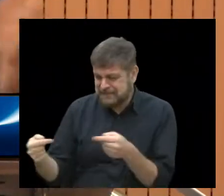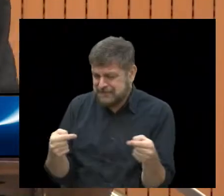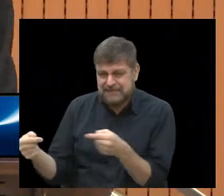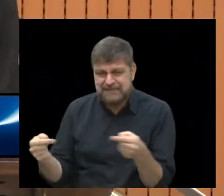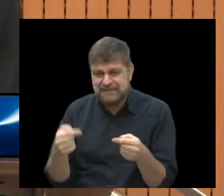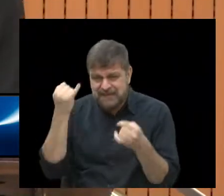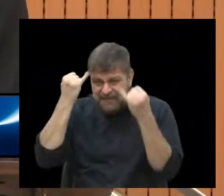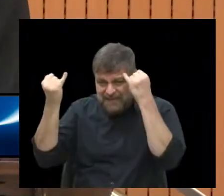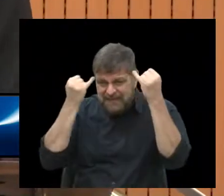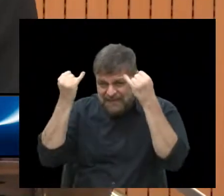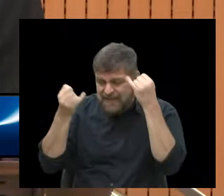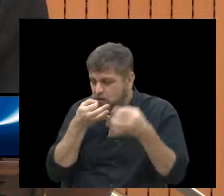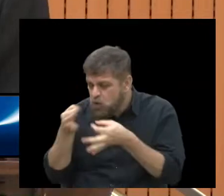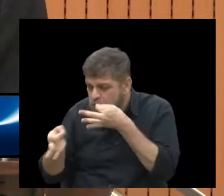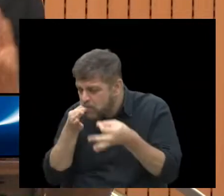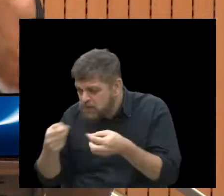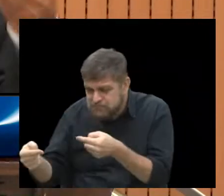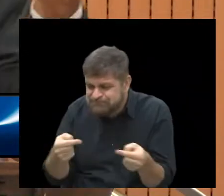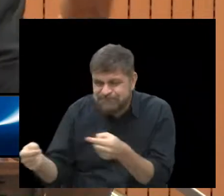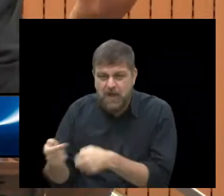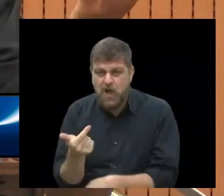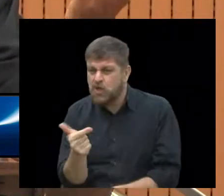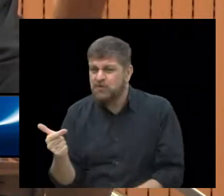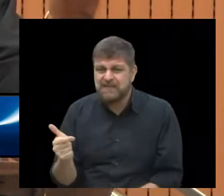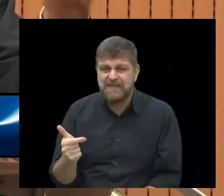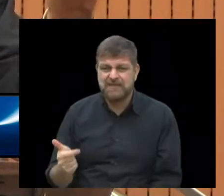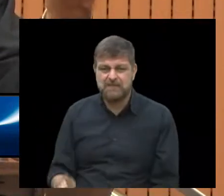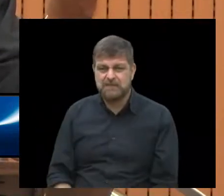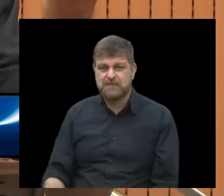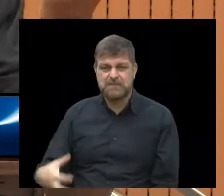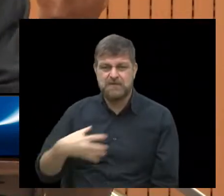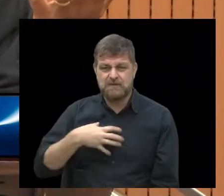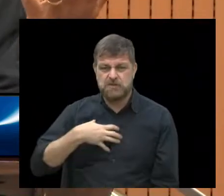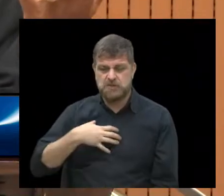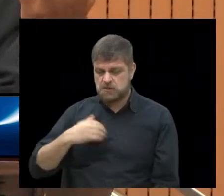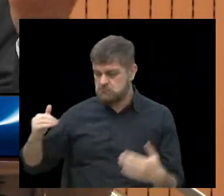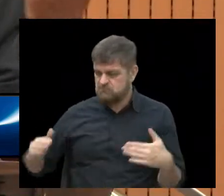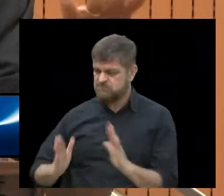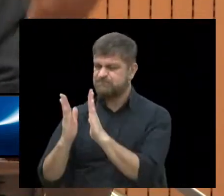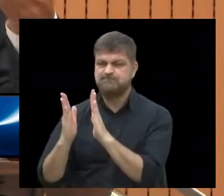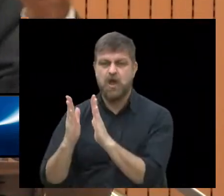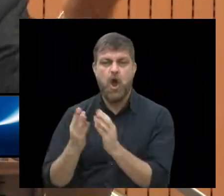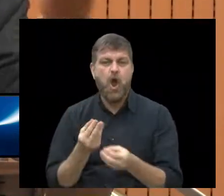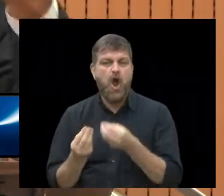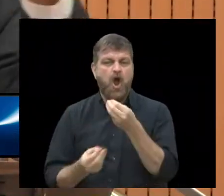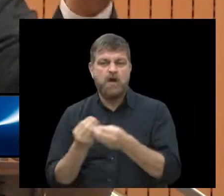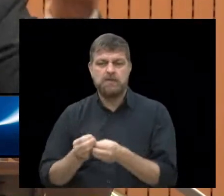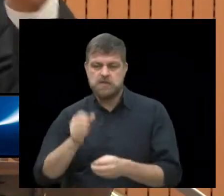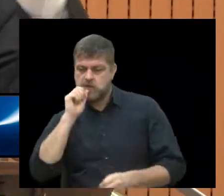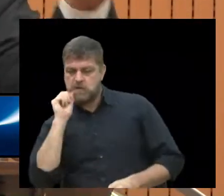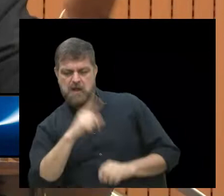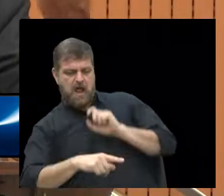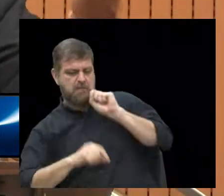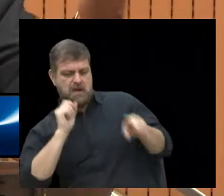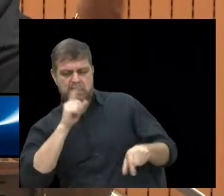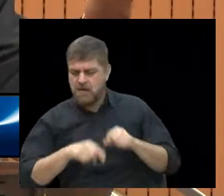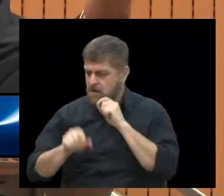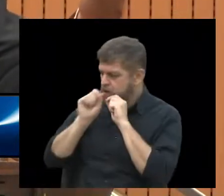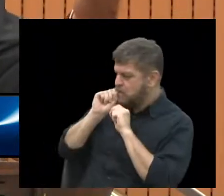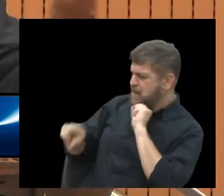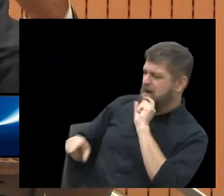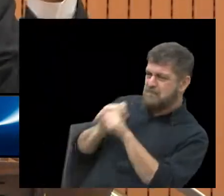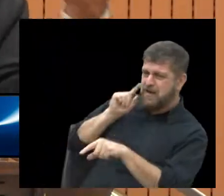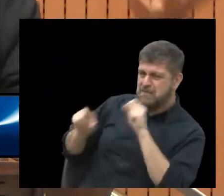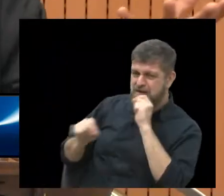de ideias. Na verdade, a forma de se disputar aquela eleição eram ataques dos 2